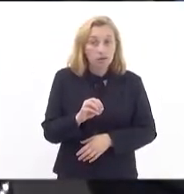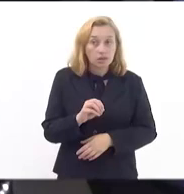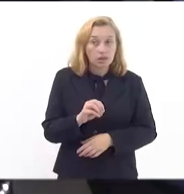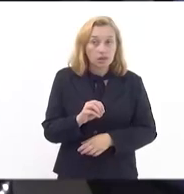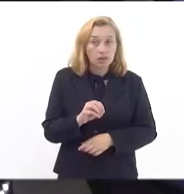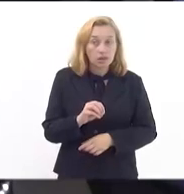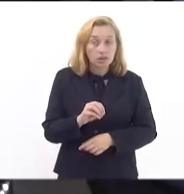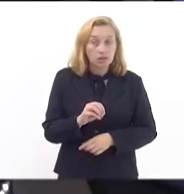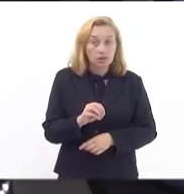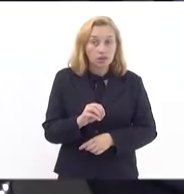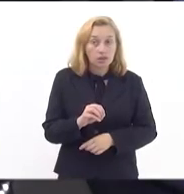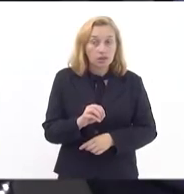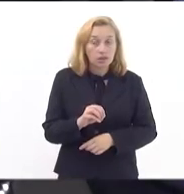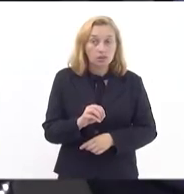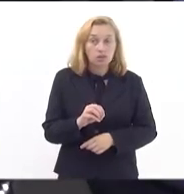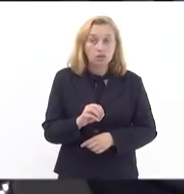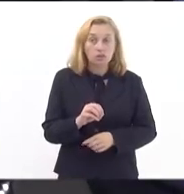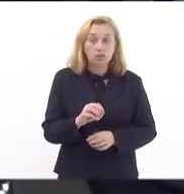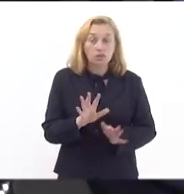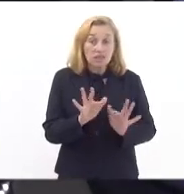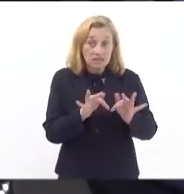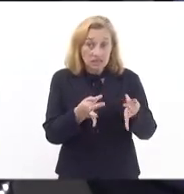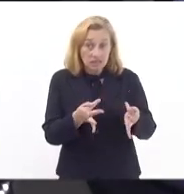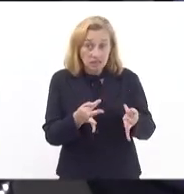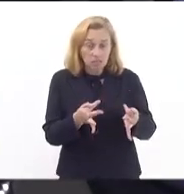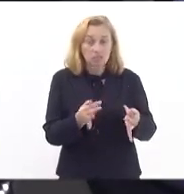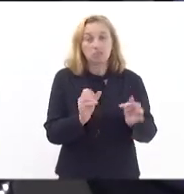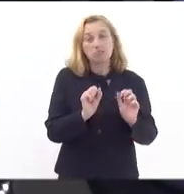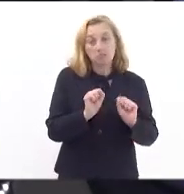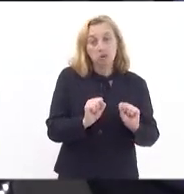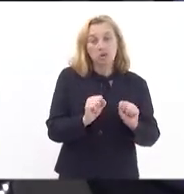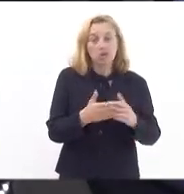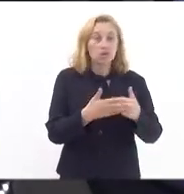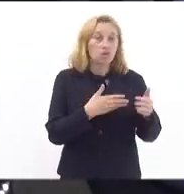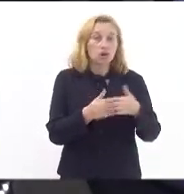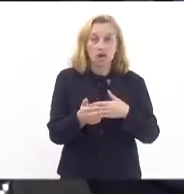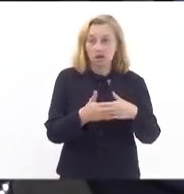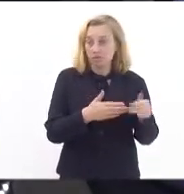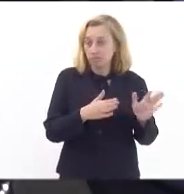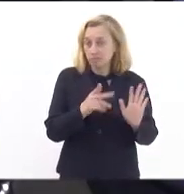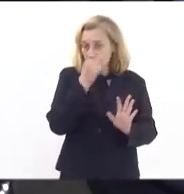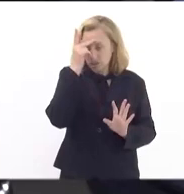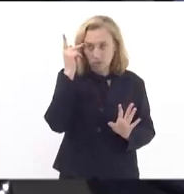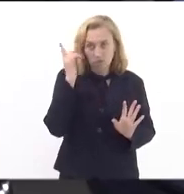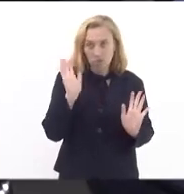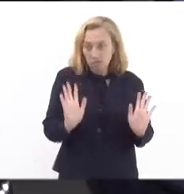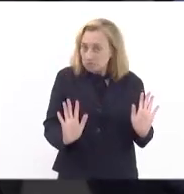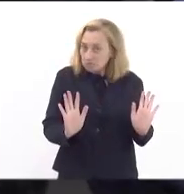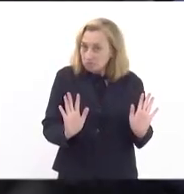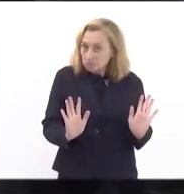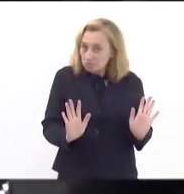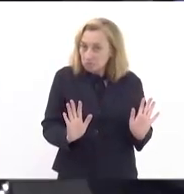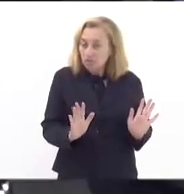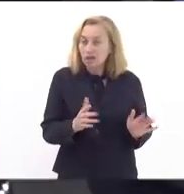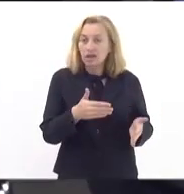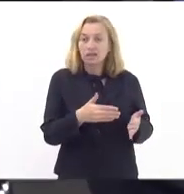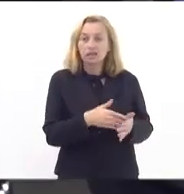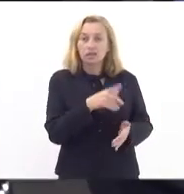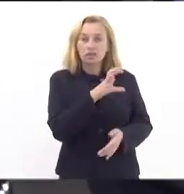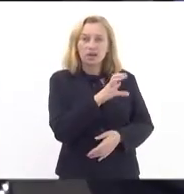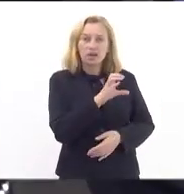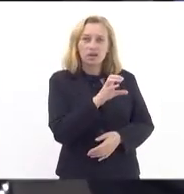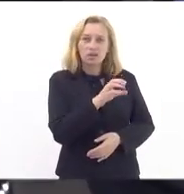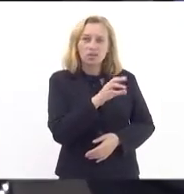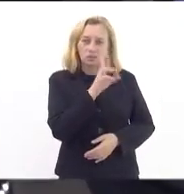transmi o mágico fez lanche pode ser qualquer um que até o caso ali que citou o